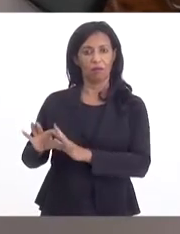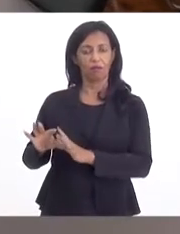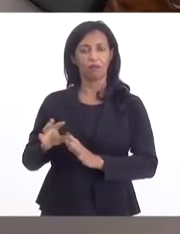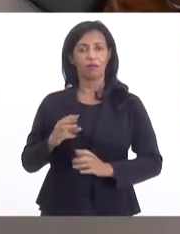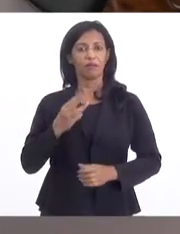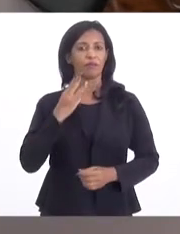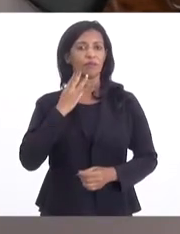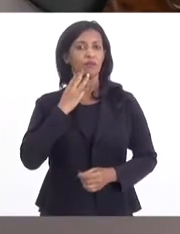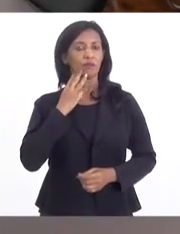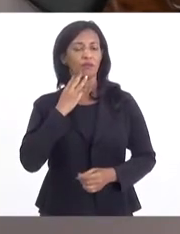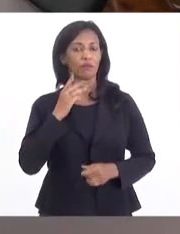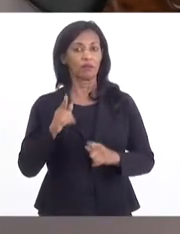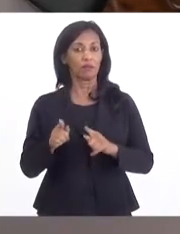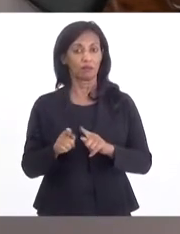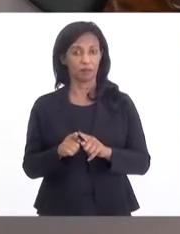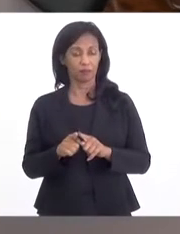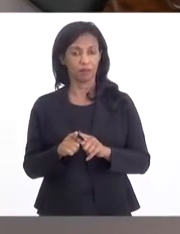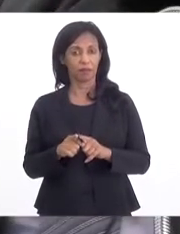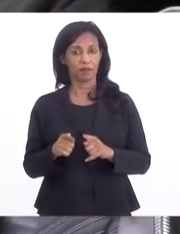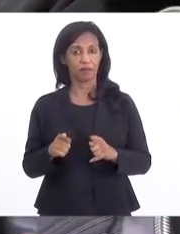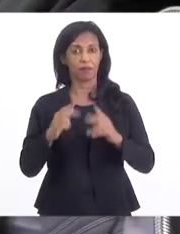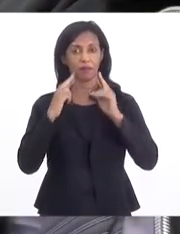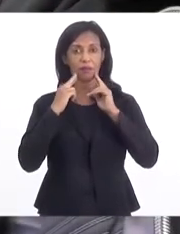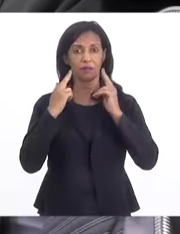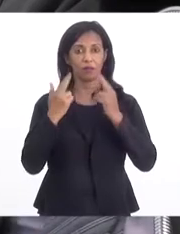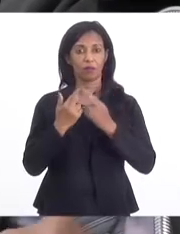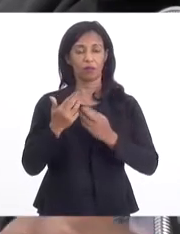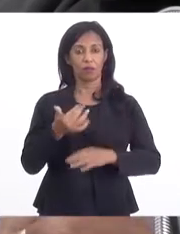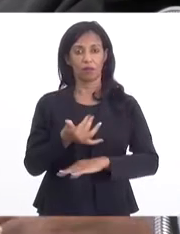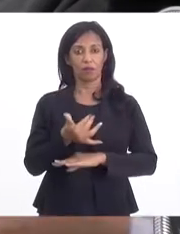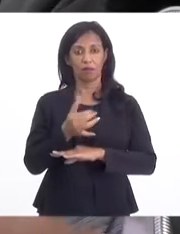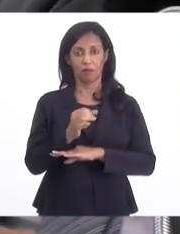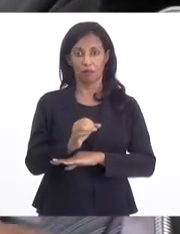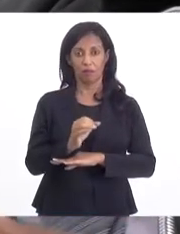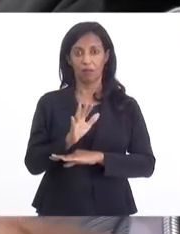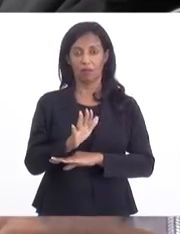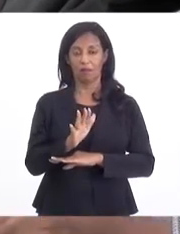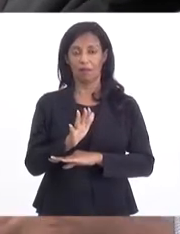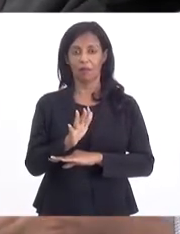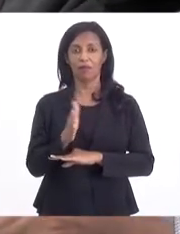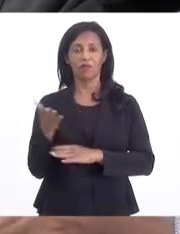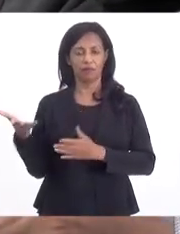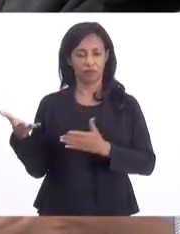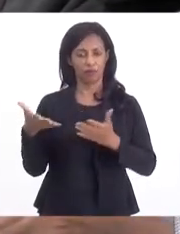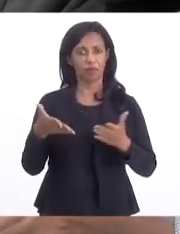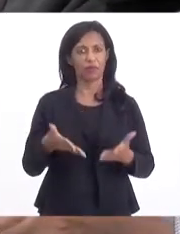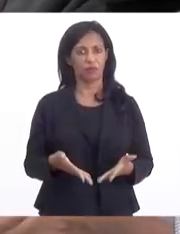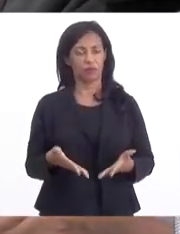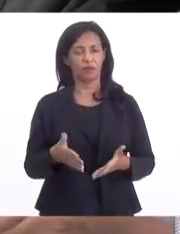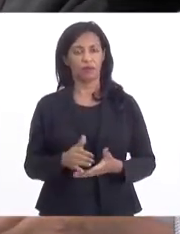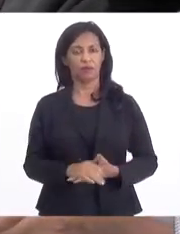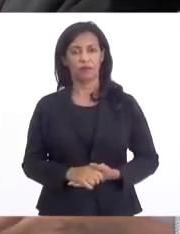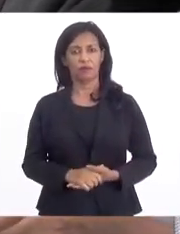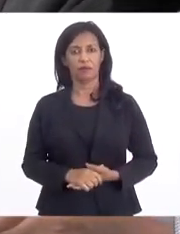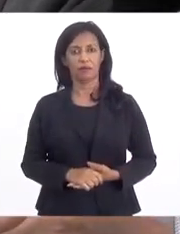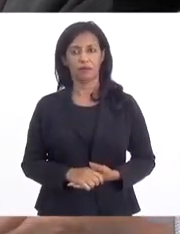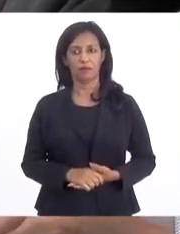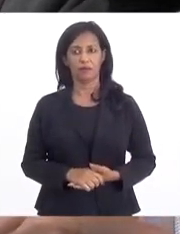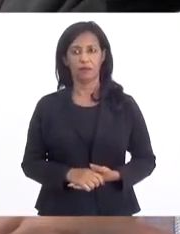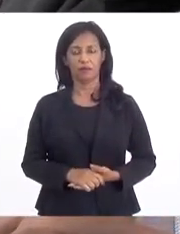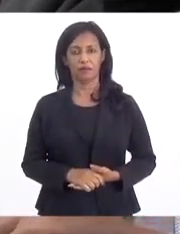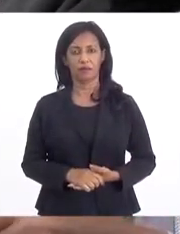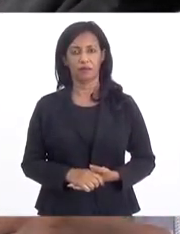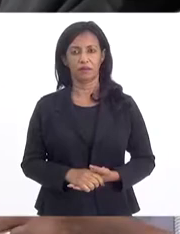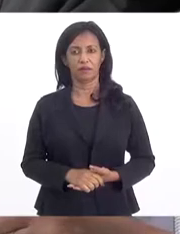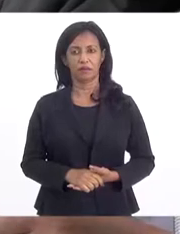Valdec Carneiro tem uma reunião às 10, mas ainda vai estar presente, que